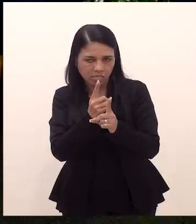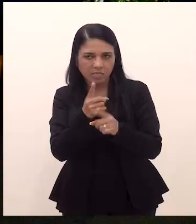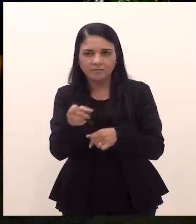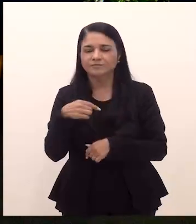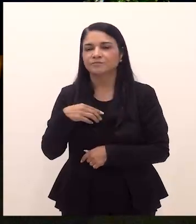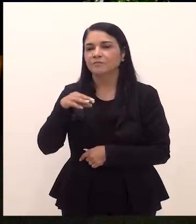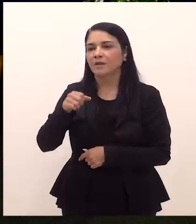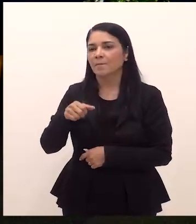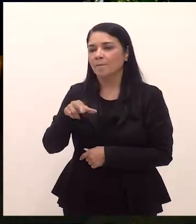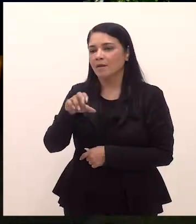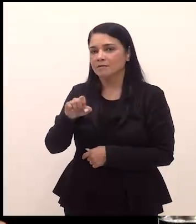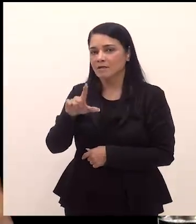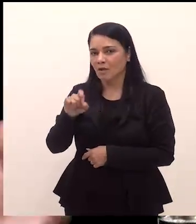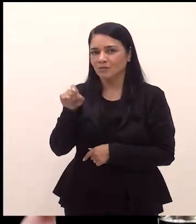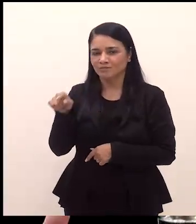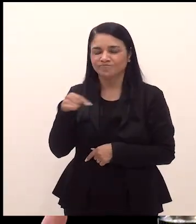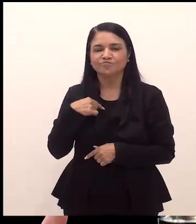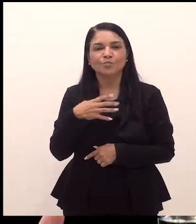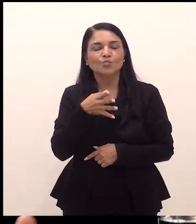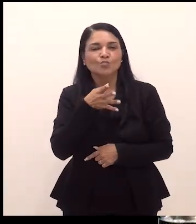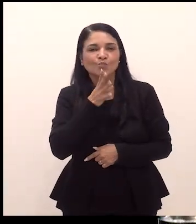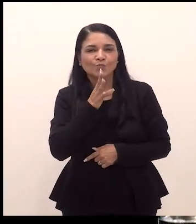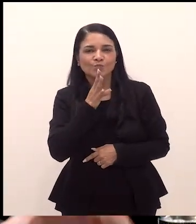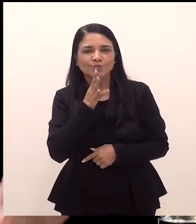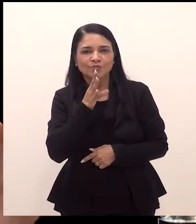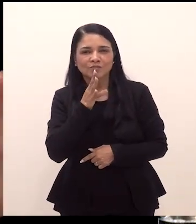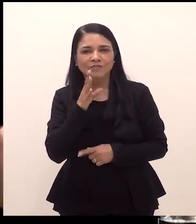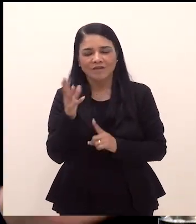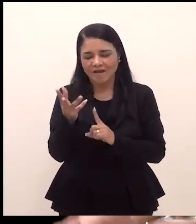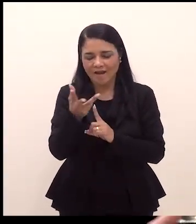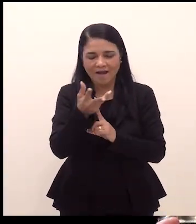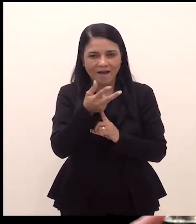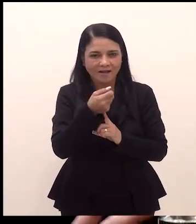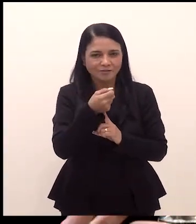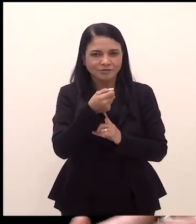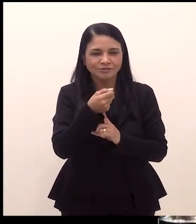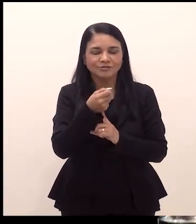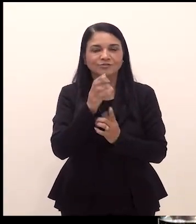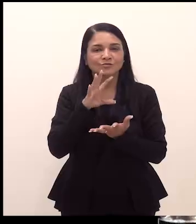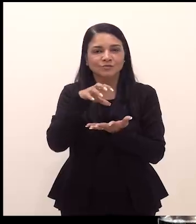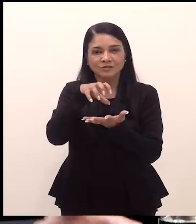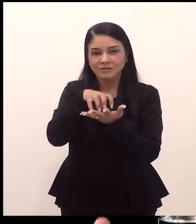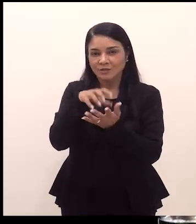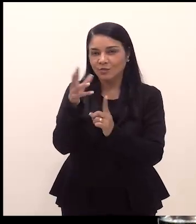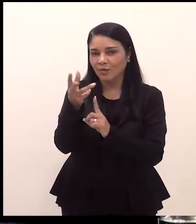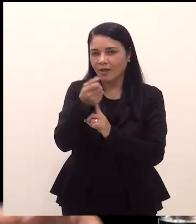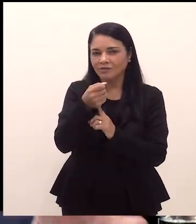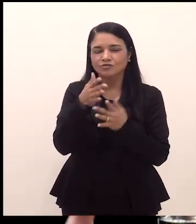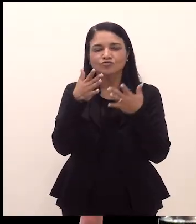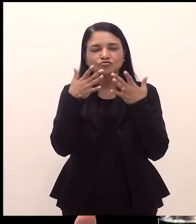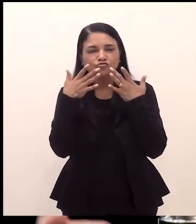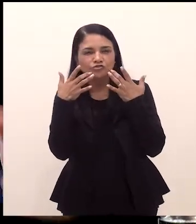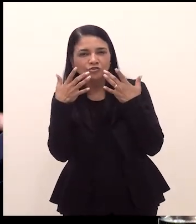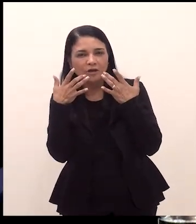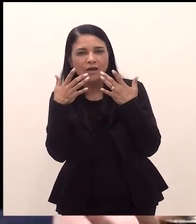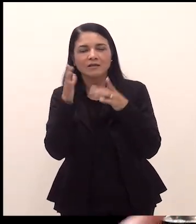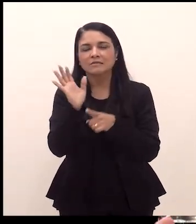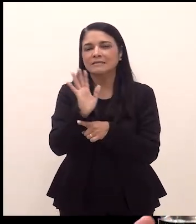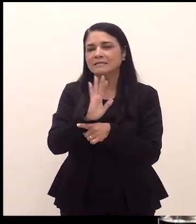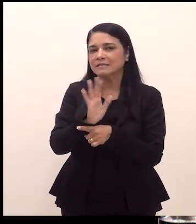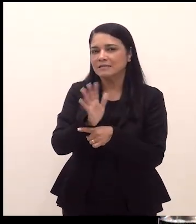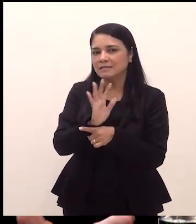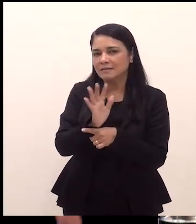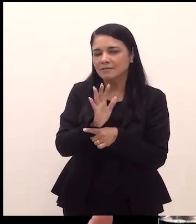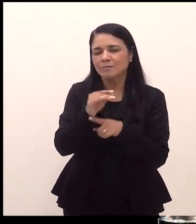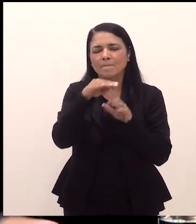achar. Marcelo. Conhecerem toda a arte que tem no Centro de Artes, assim, tem teatro, legal.